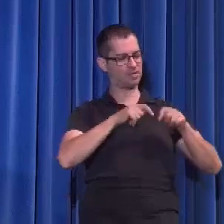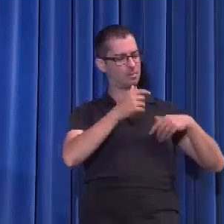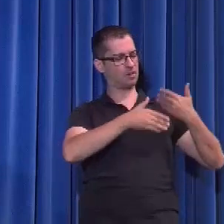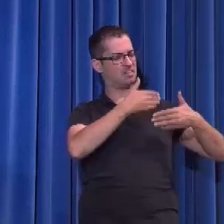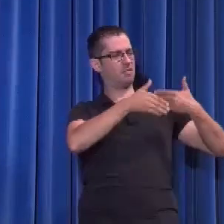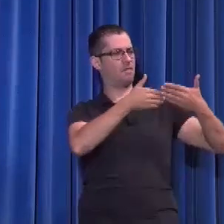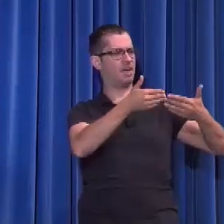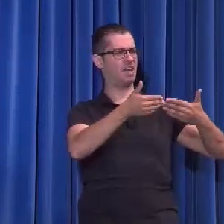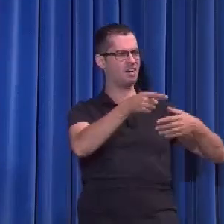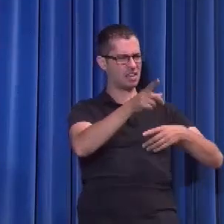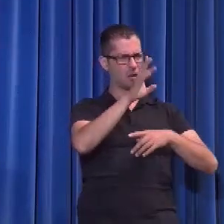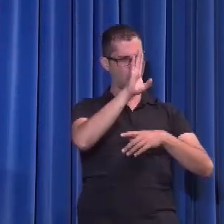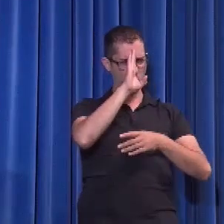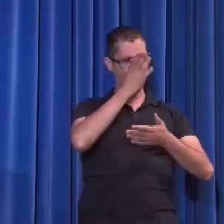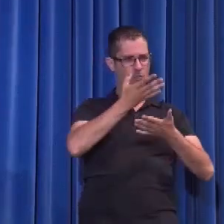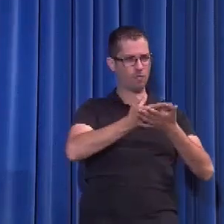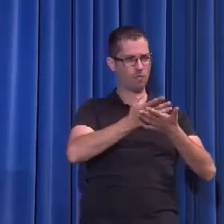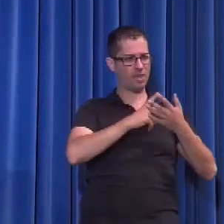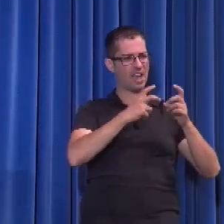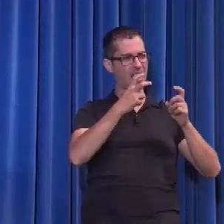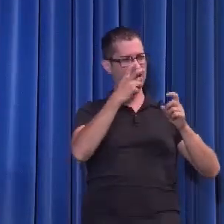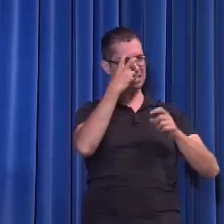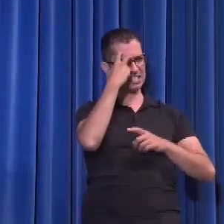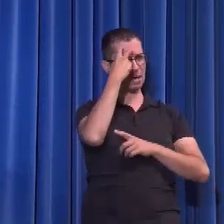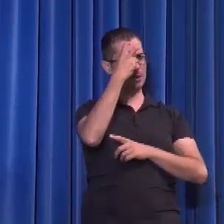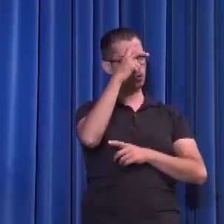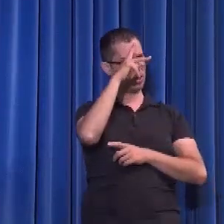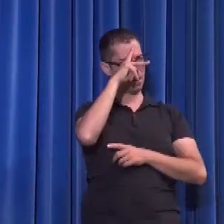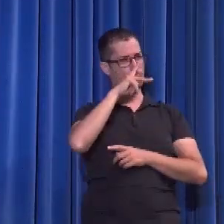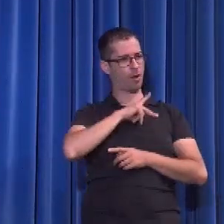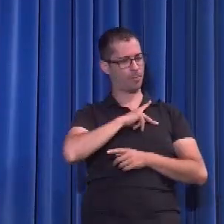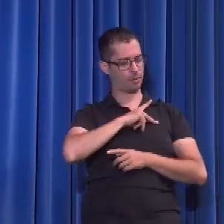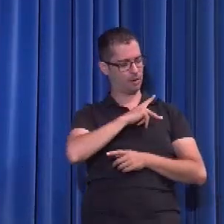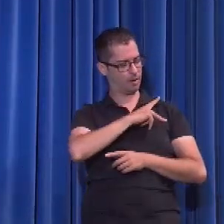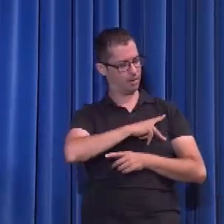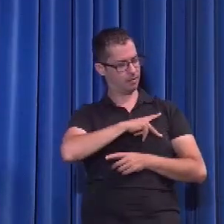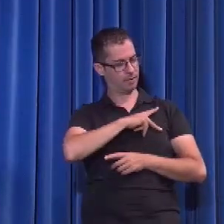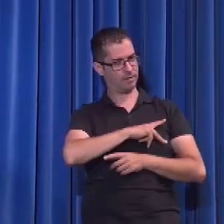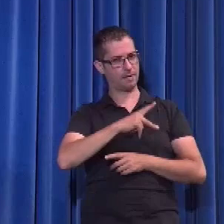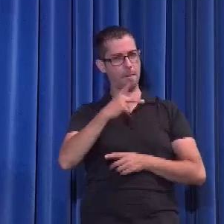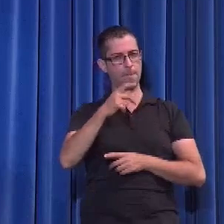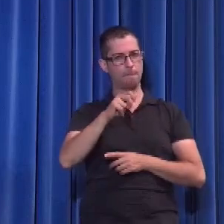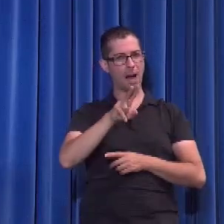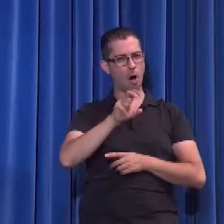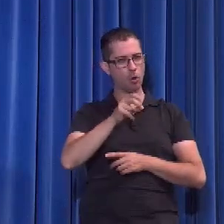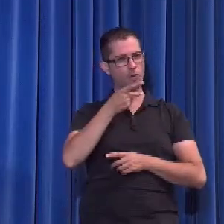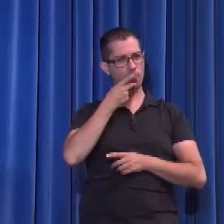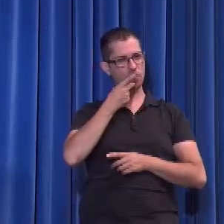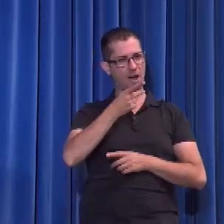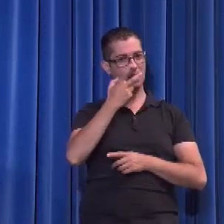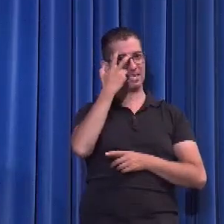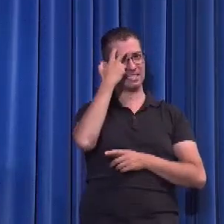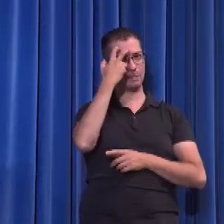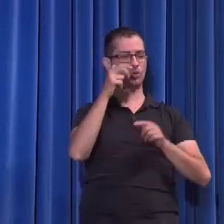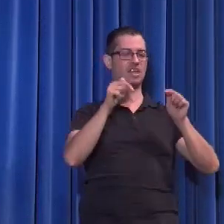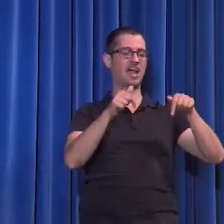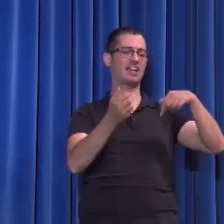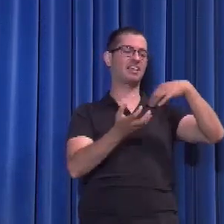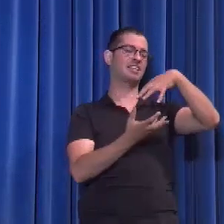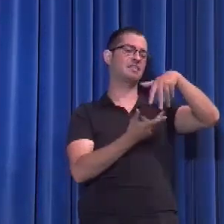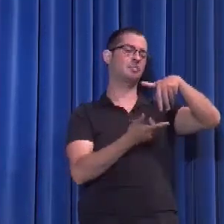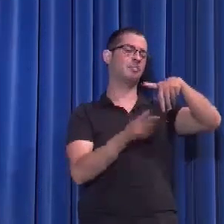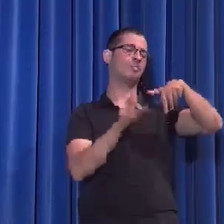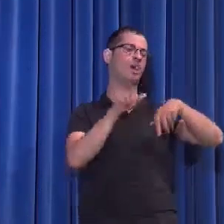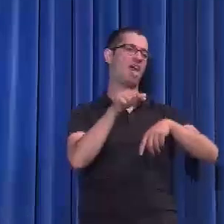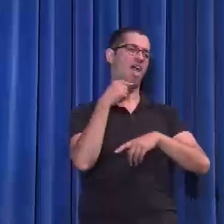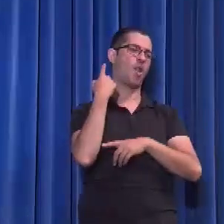sua própria sabedoria. O texto de Paulo aos Coríntios diz: porque a sabedoria deste mundo é